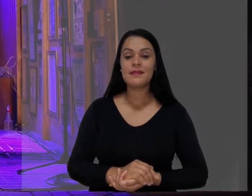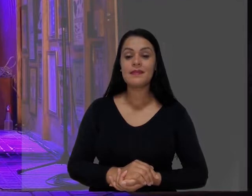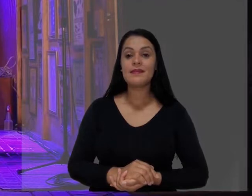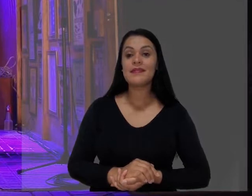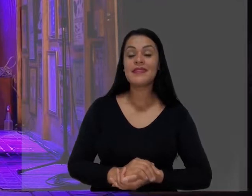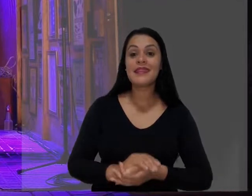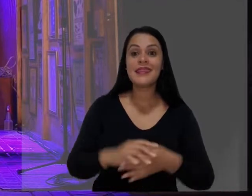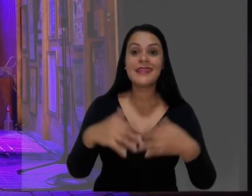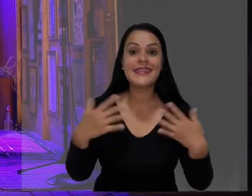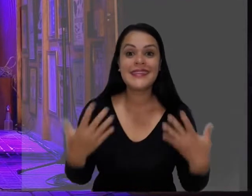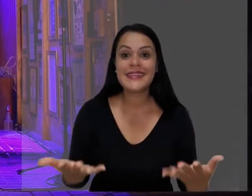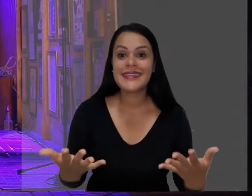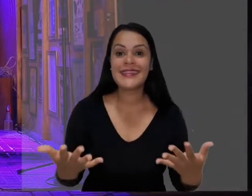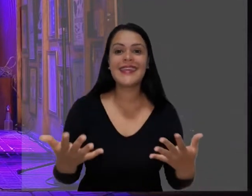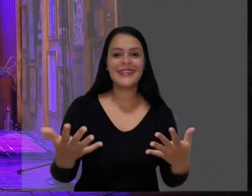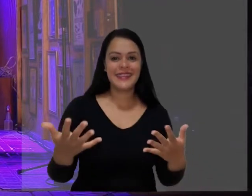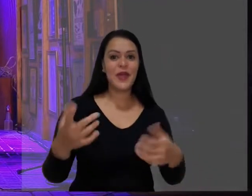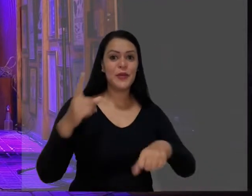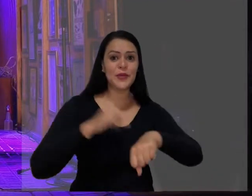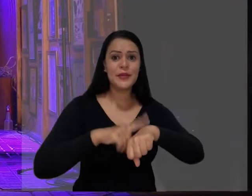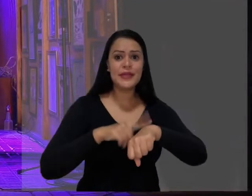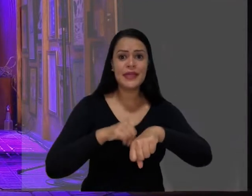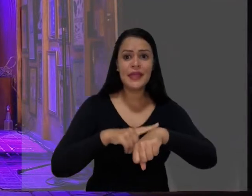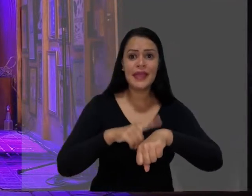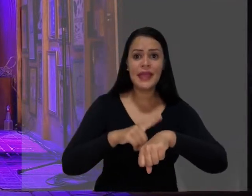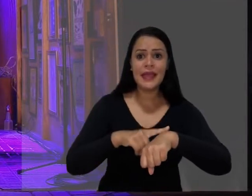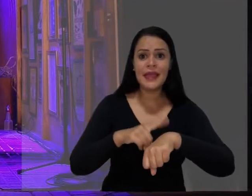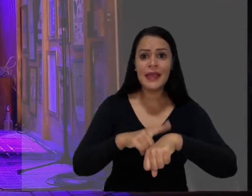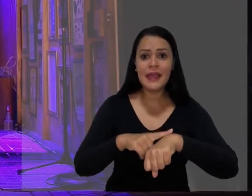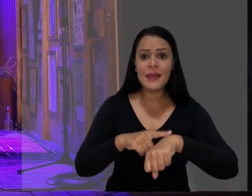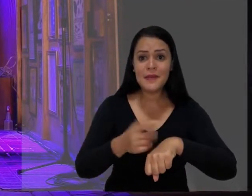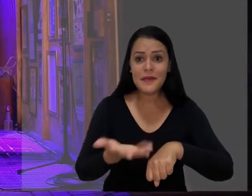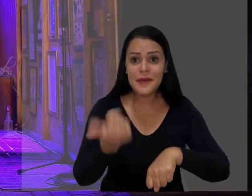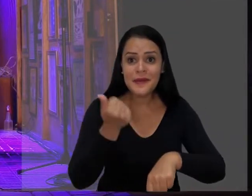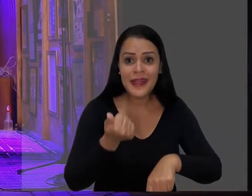E é isso. Antes que o nosso tempo termine, vamos lá.